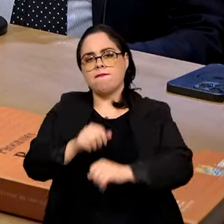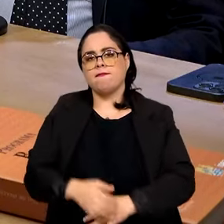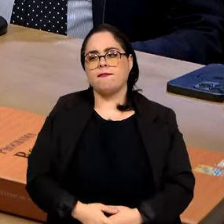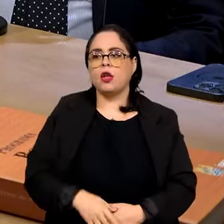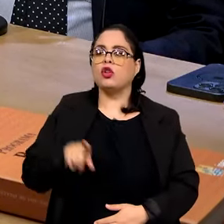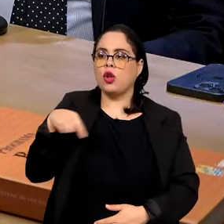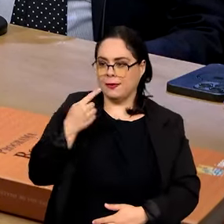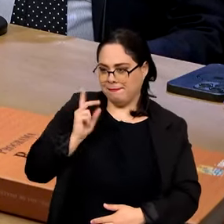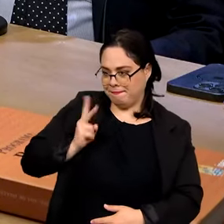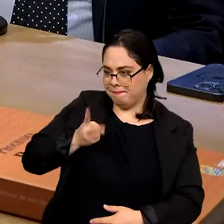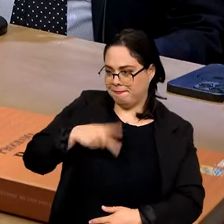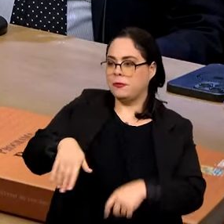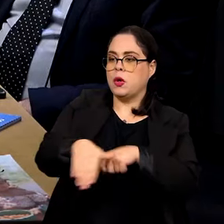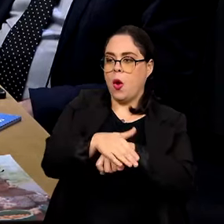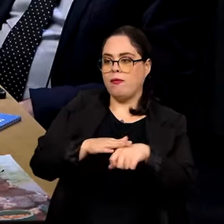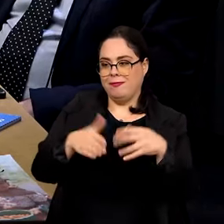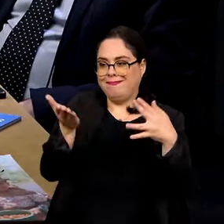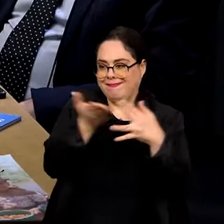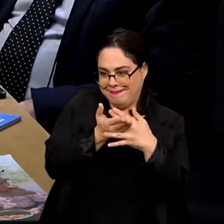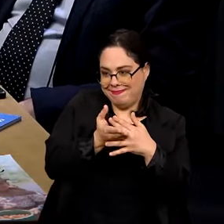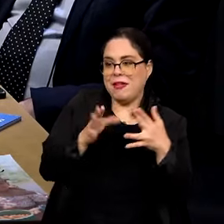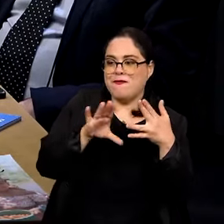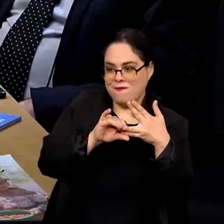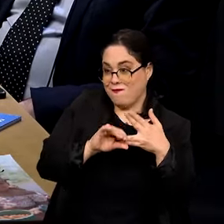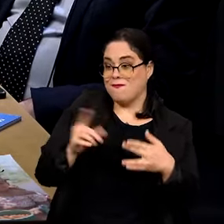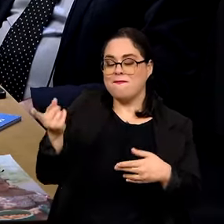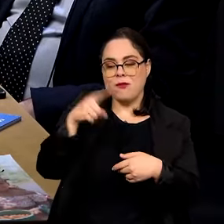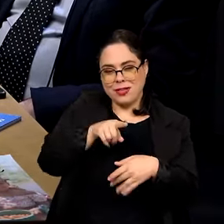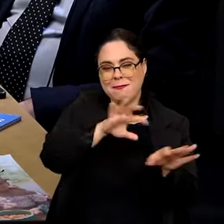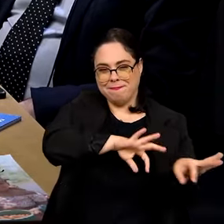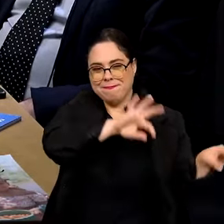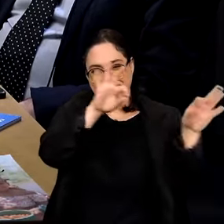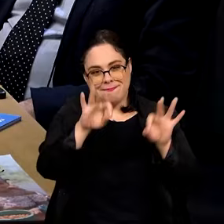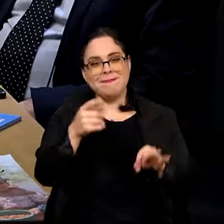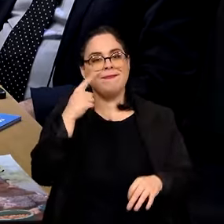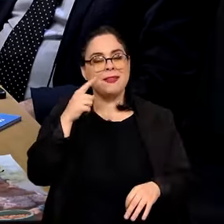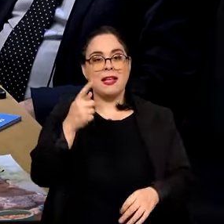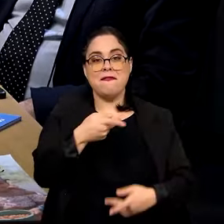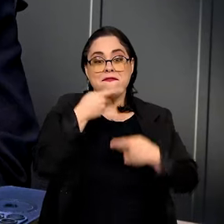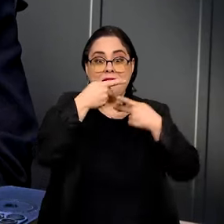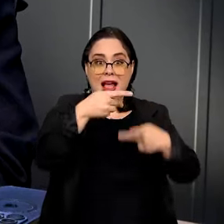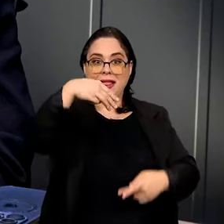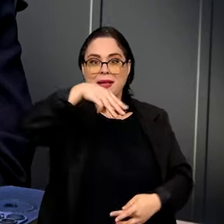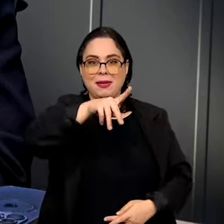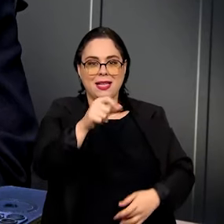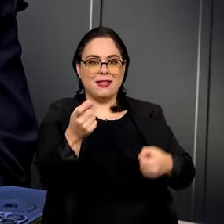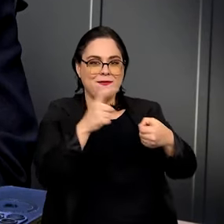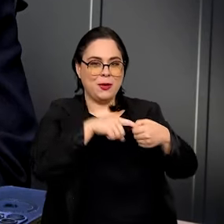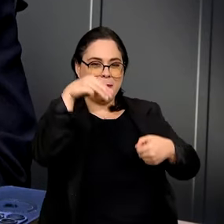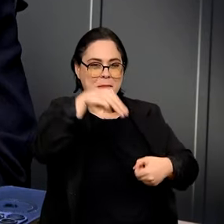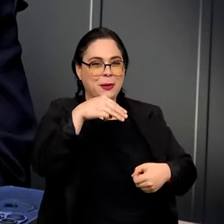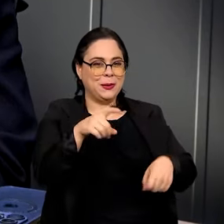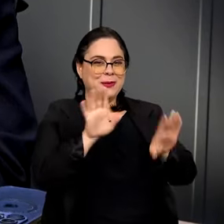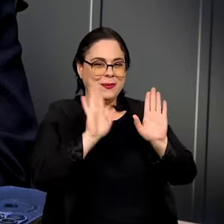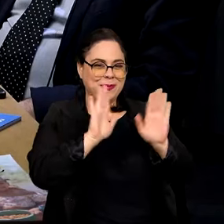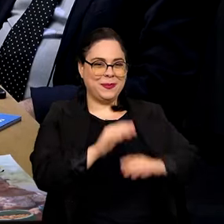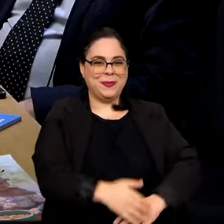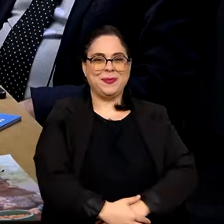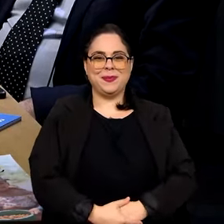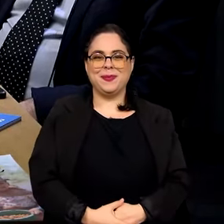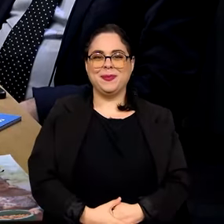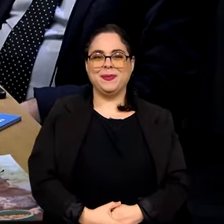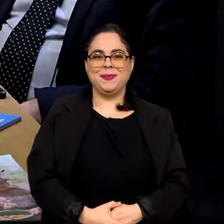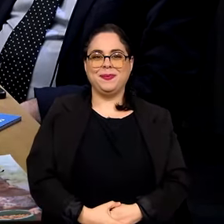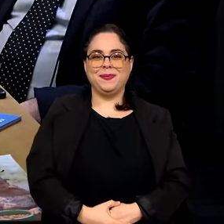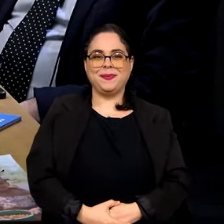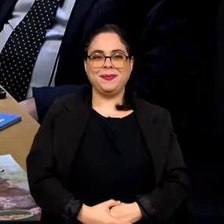sairão dessa condição que se encontra secretário a gente vai continuar a nossa conversa no próximo bloco e você que nos acompanha o fala MDS volta